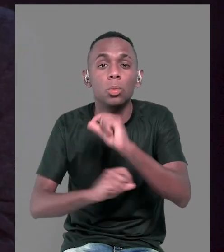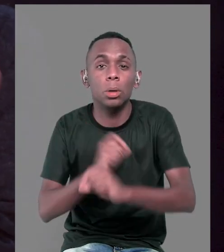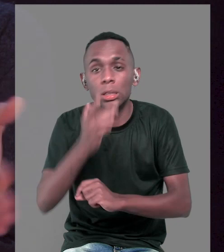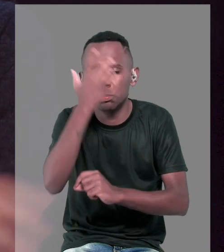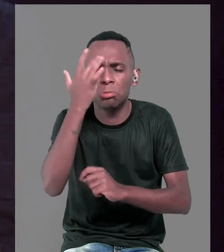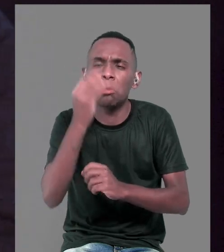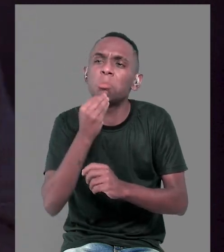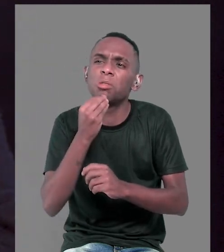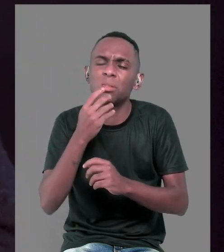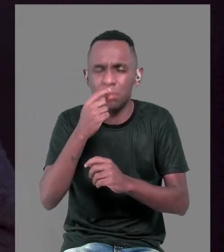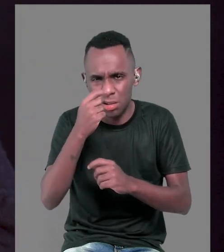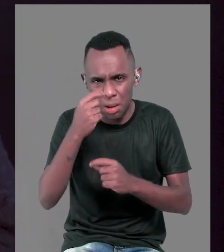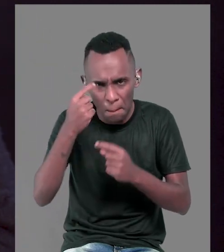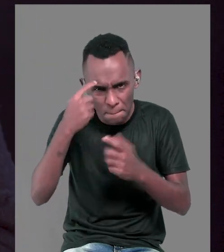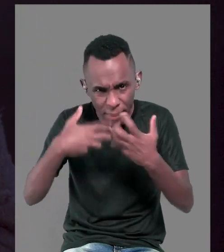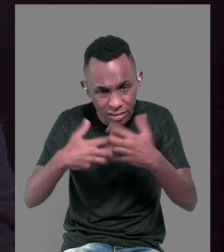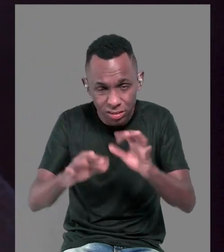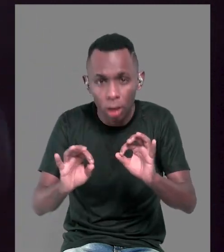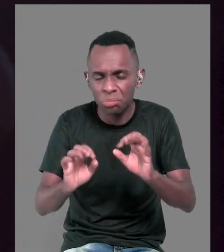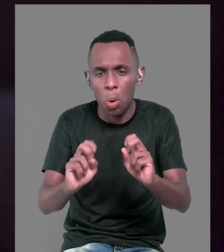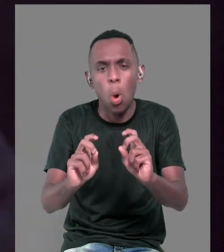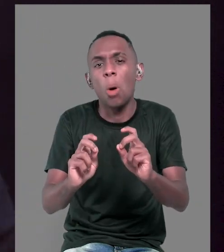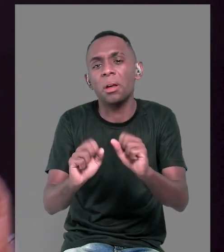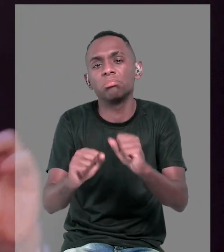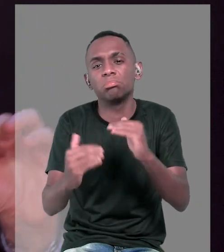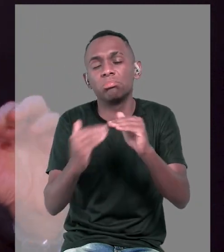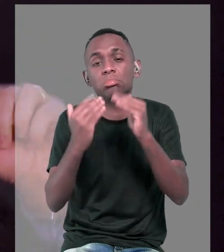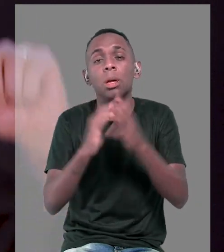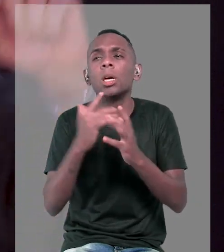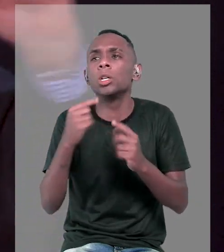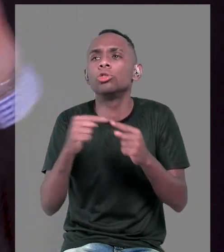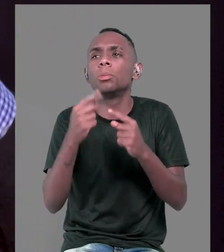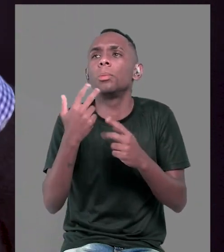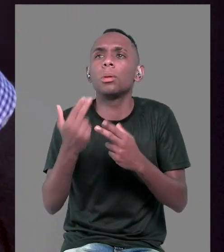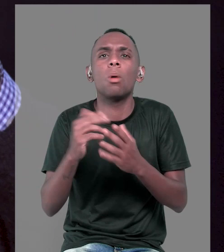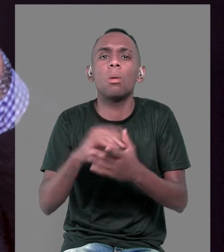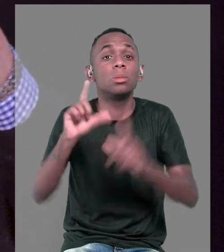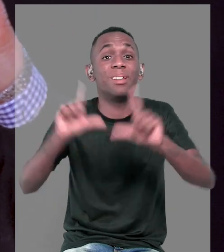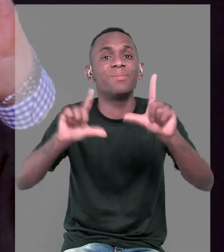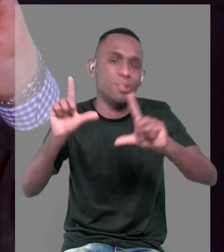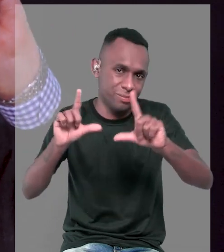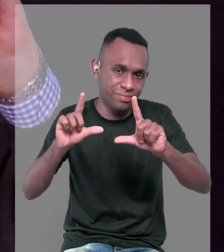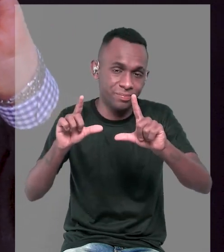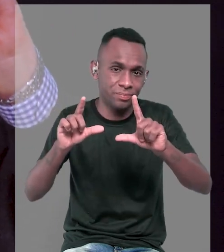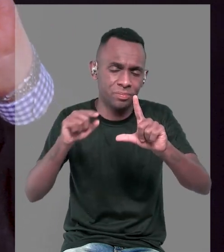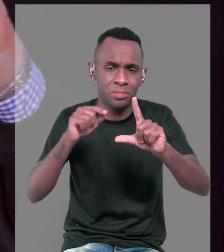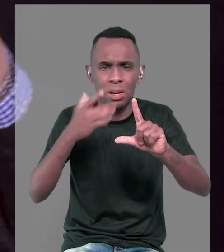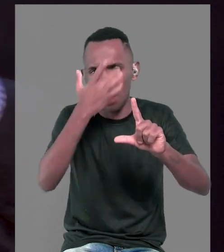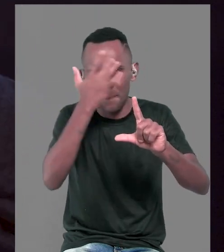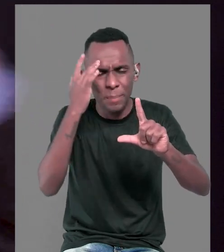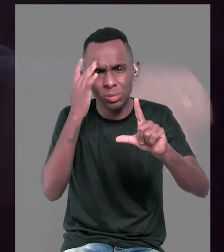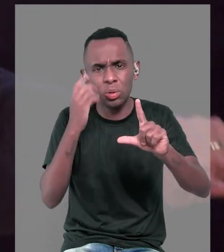em comparação com o que acontece com o aparelho de televisão, que ele viu funcionando. Ele dizia, uma pessoa que não sabe como esse